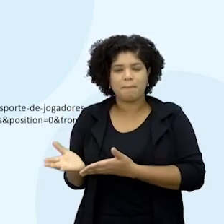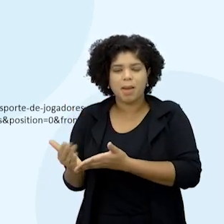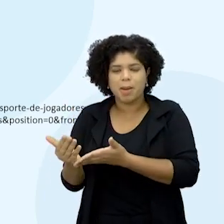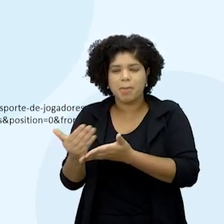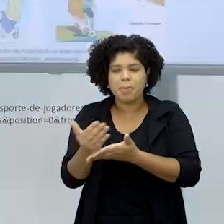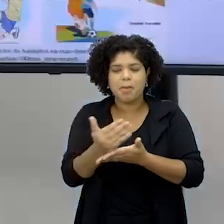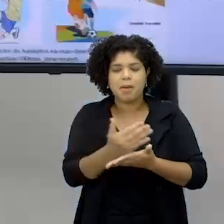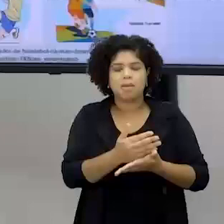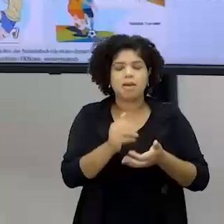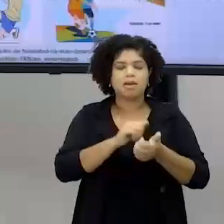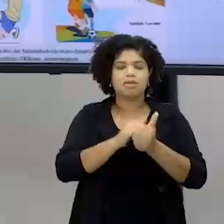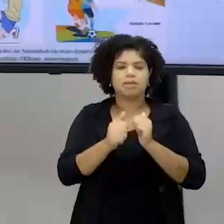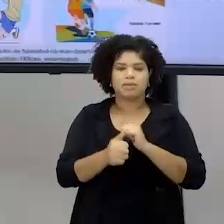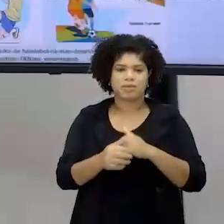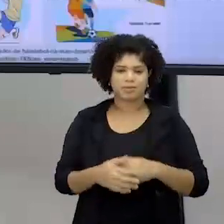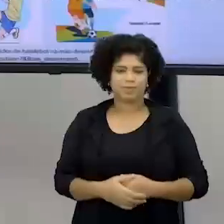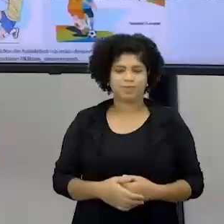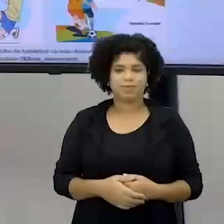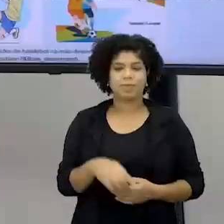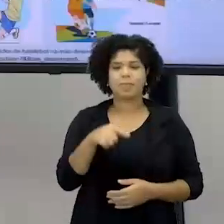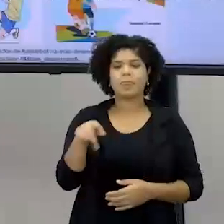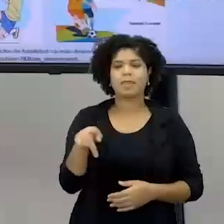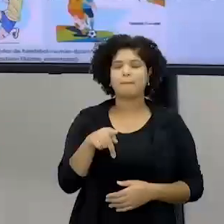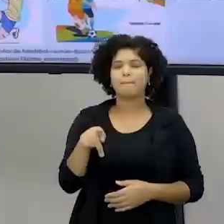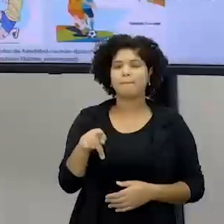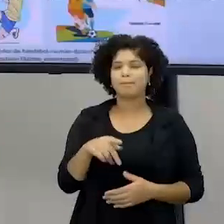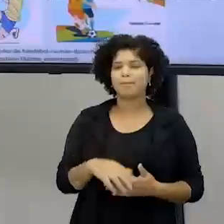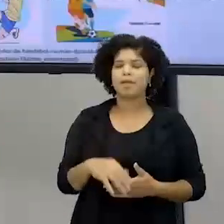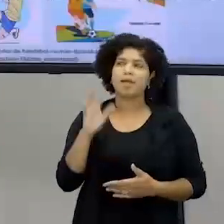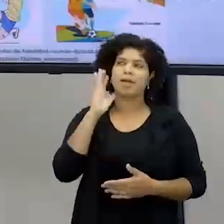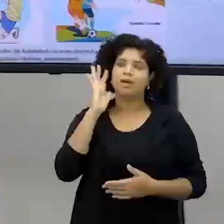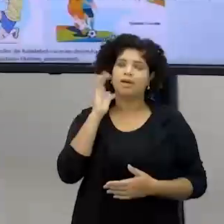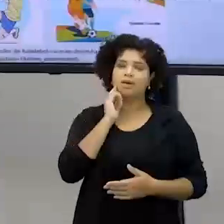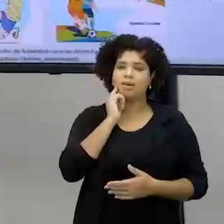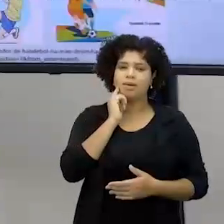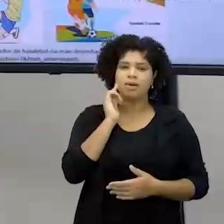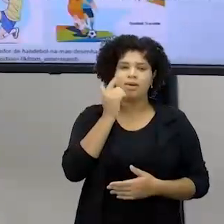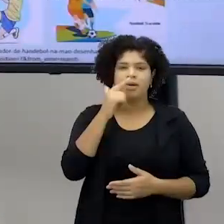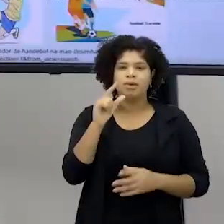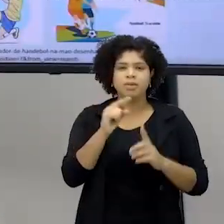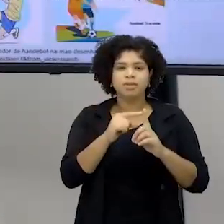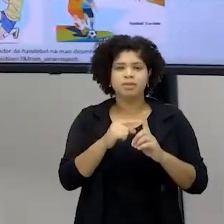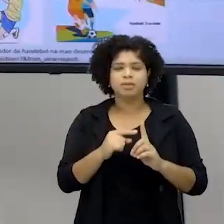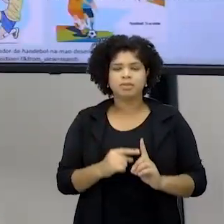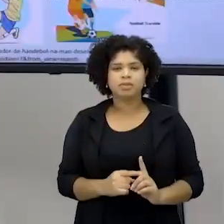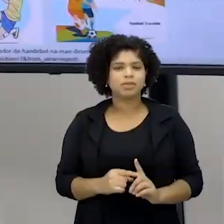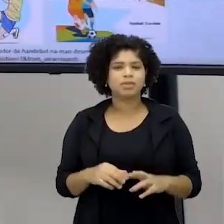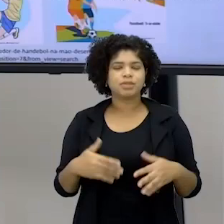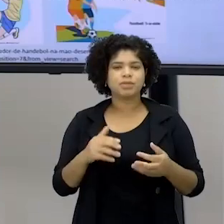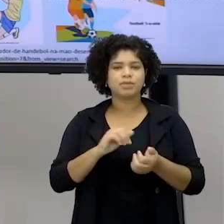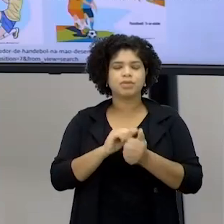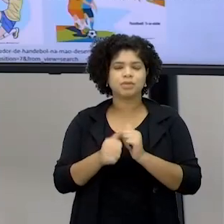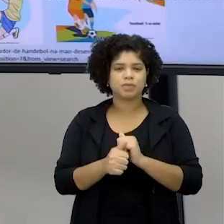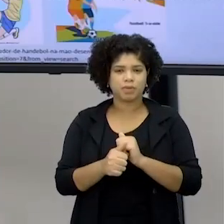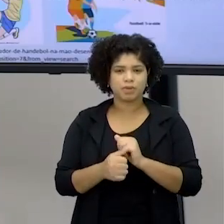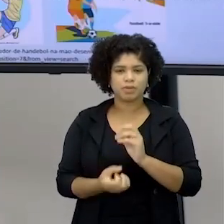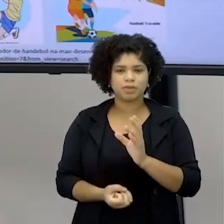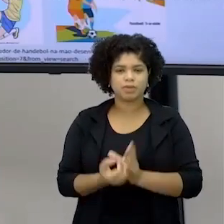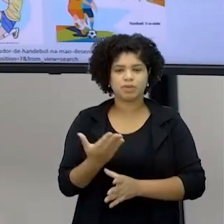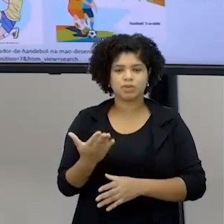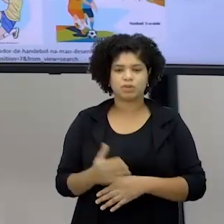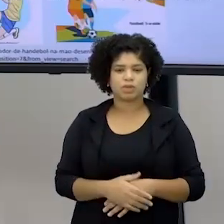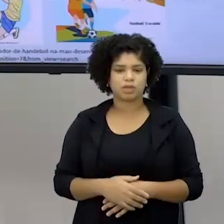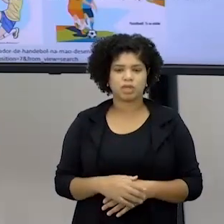levantamento sobre os esportes. Professora, mas se aparecerem outros tipos de modalidades esportivas que a gente